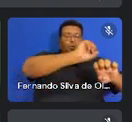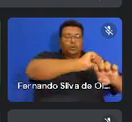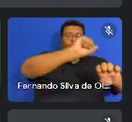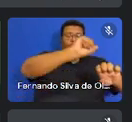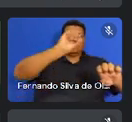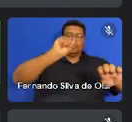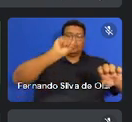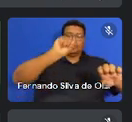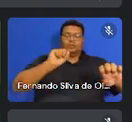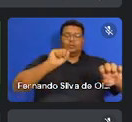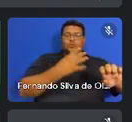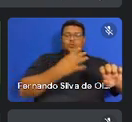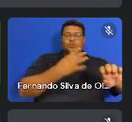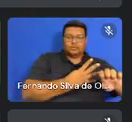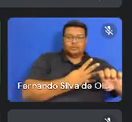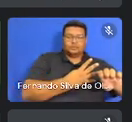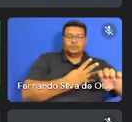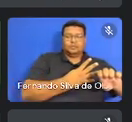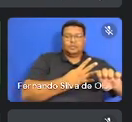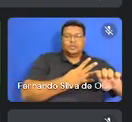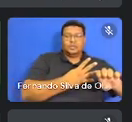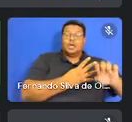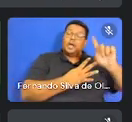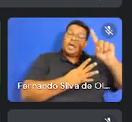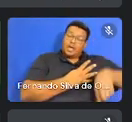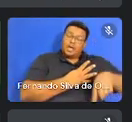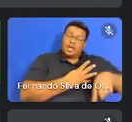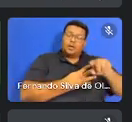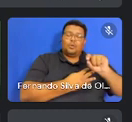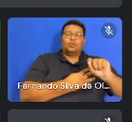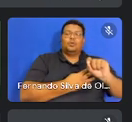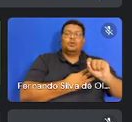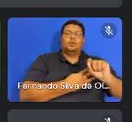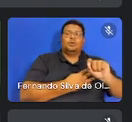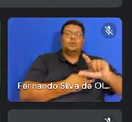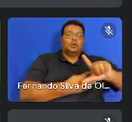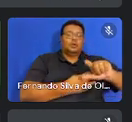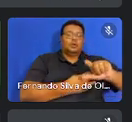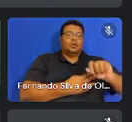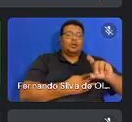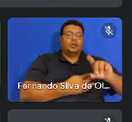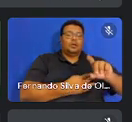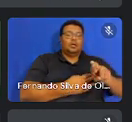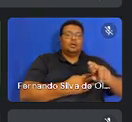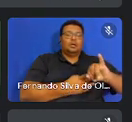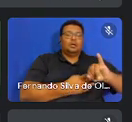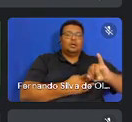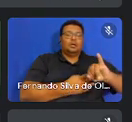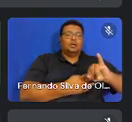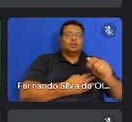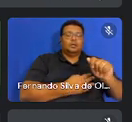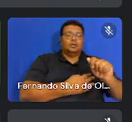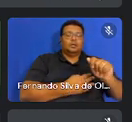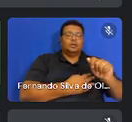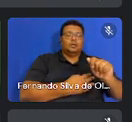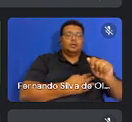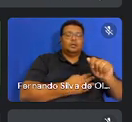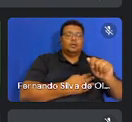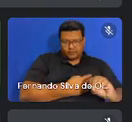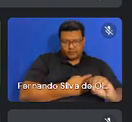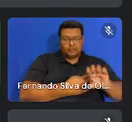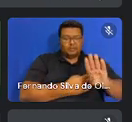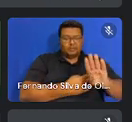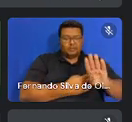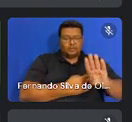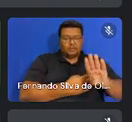Certo? Então, isso é o que define um ladrilhamento bem comportado. Vamos para mais